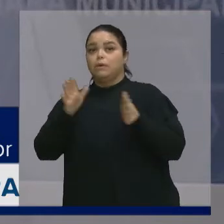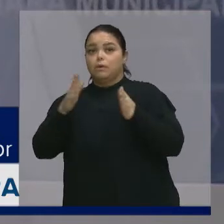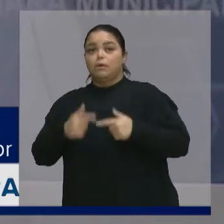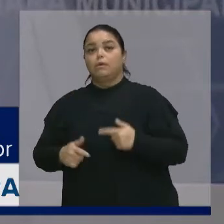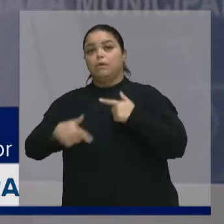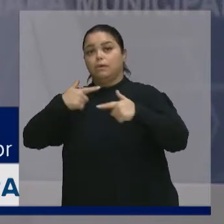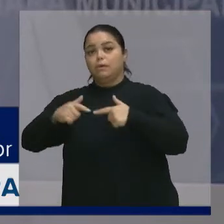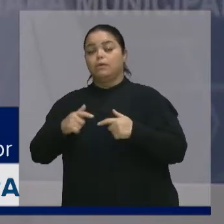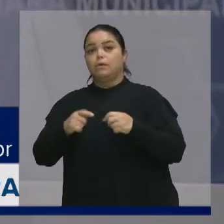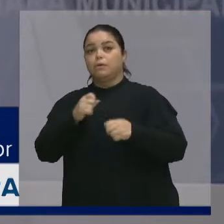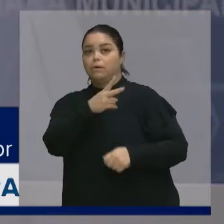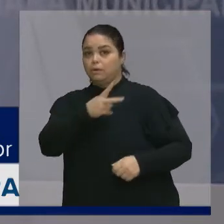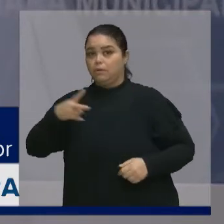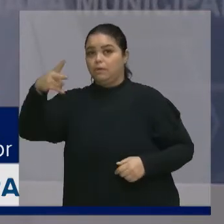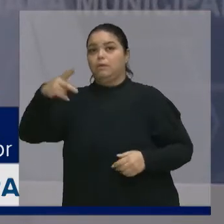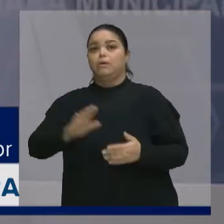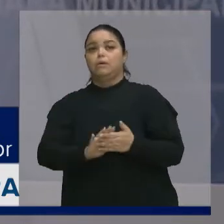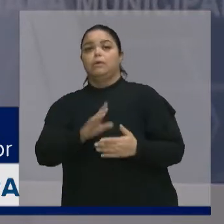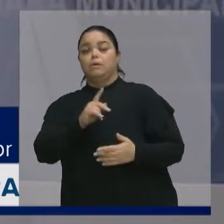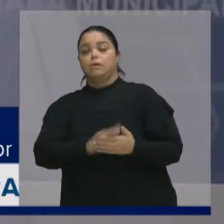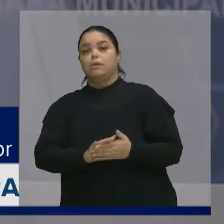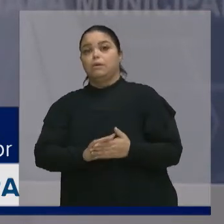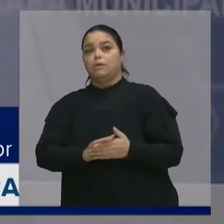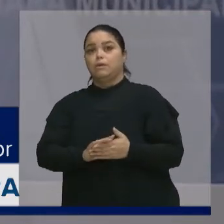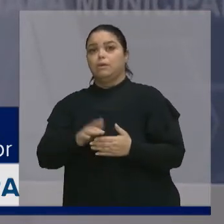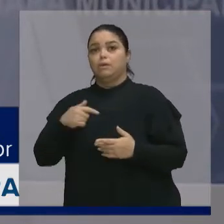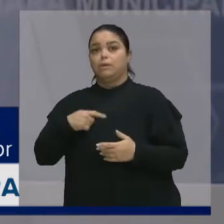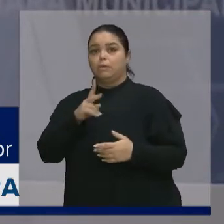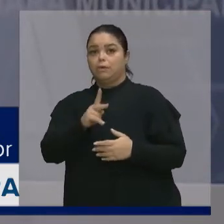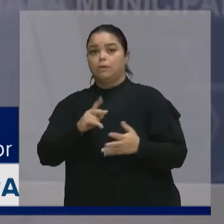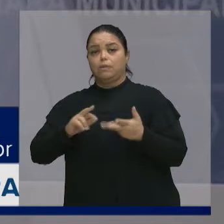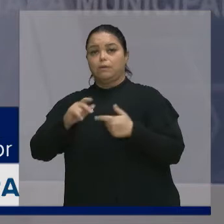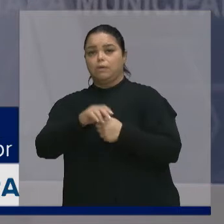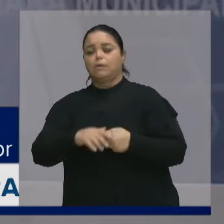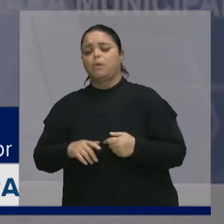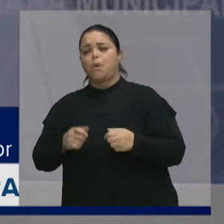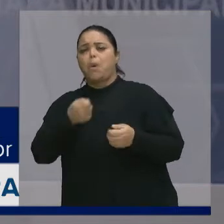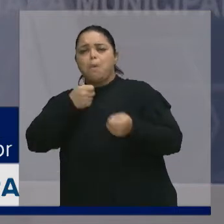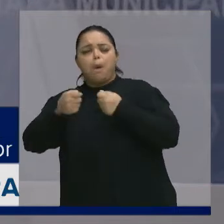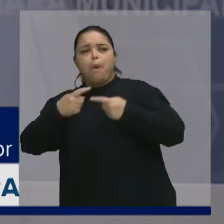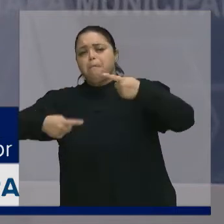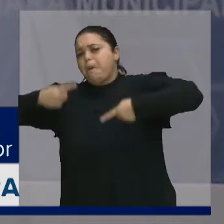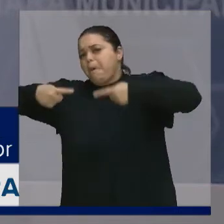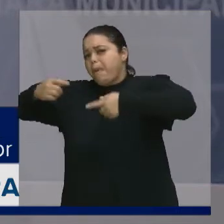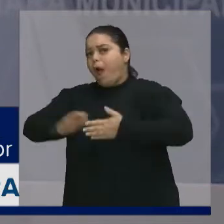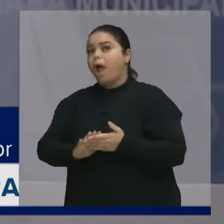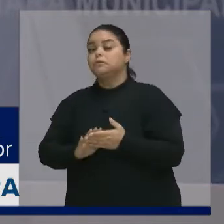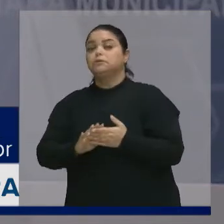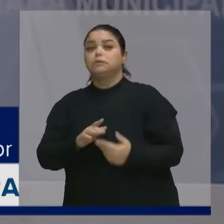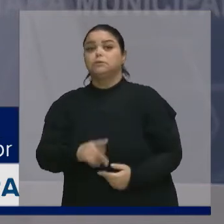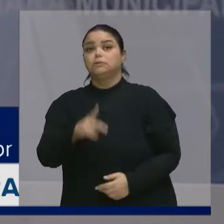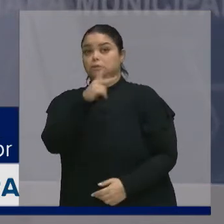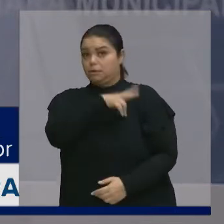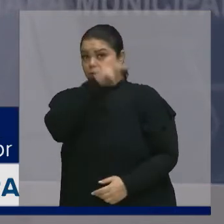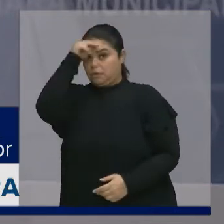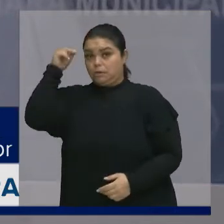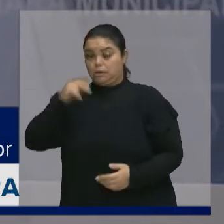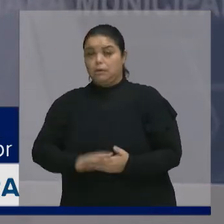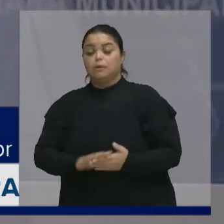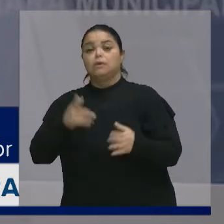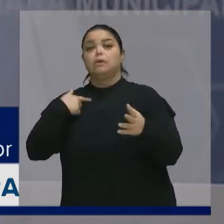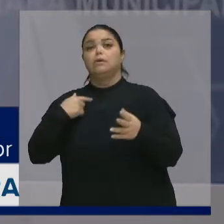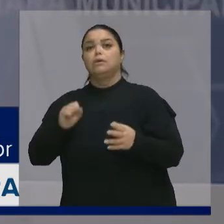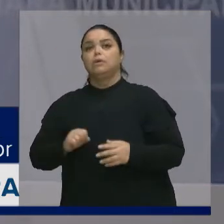Vale Paraíba, Abranches mediou vários debates entre candidatos e prefeitos de São José dos Campos, além de ter